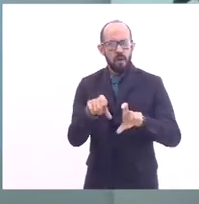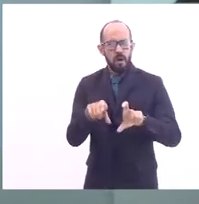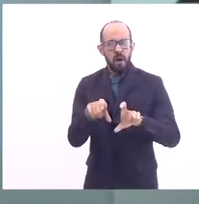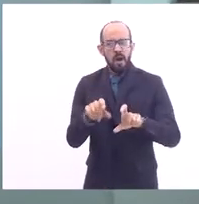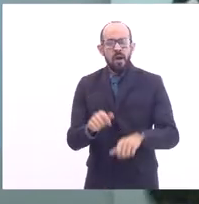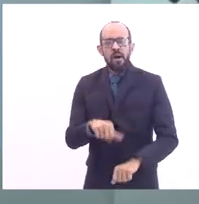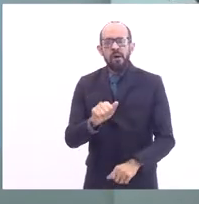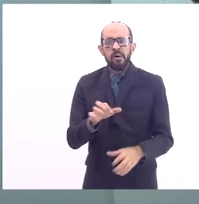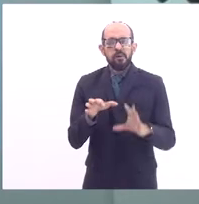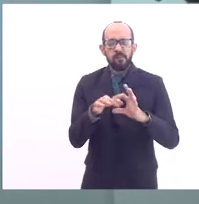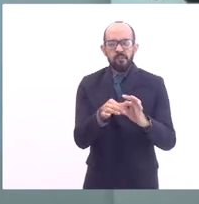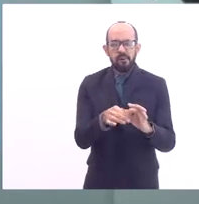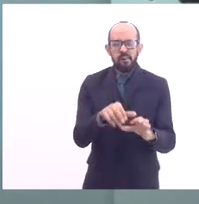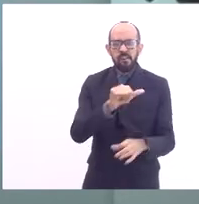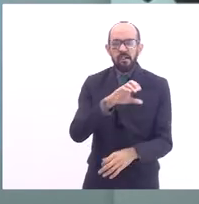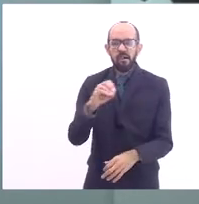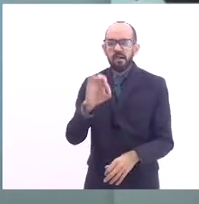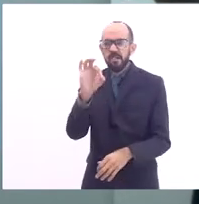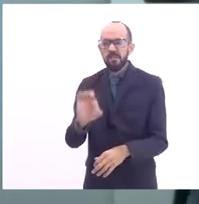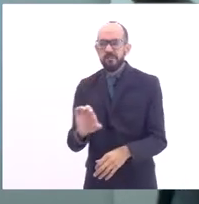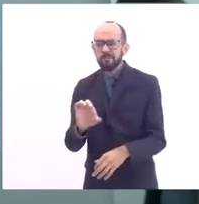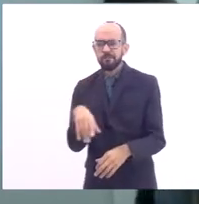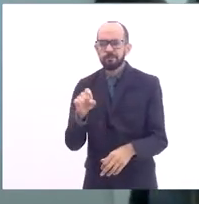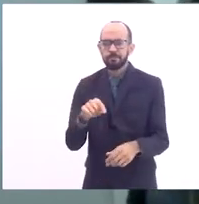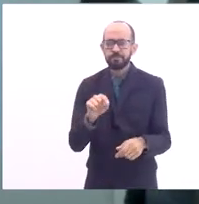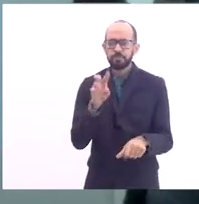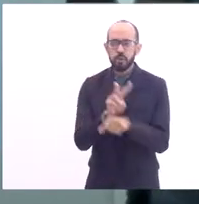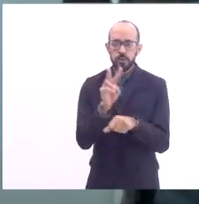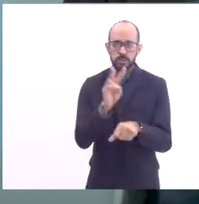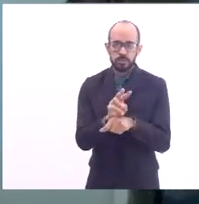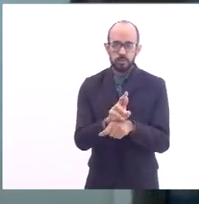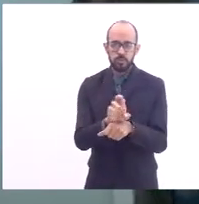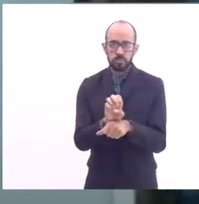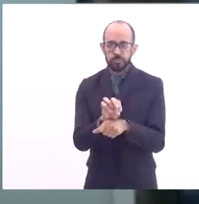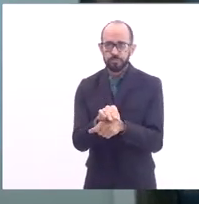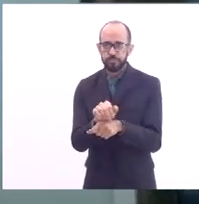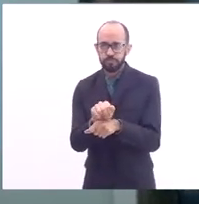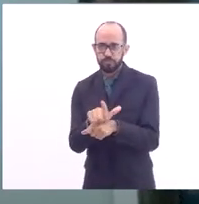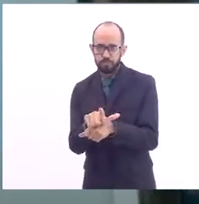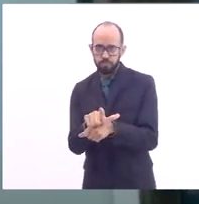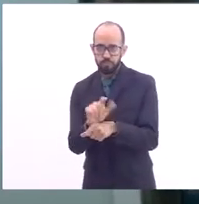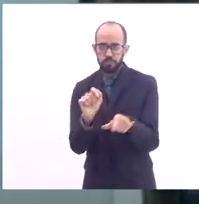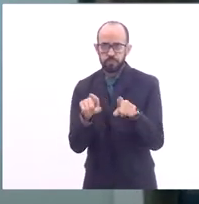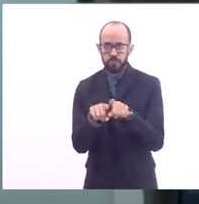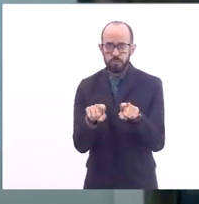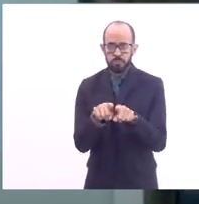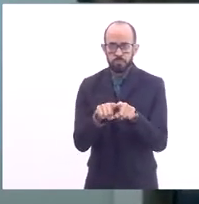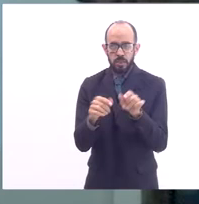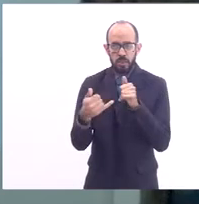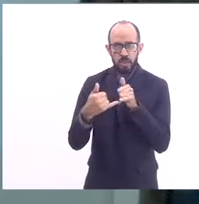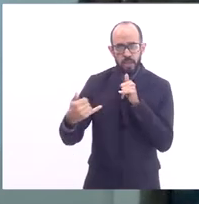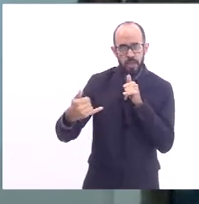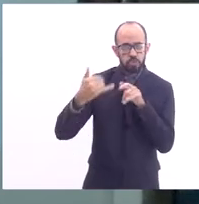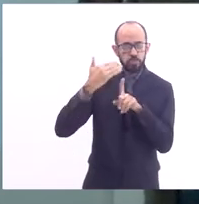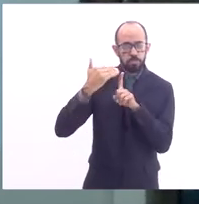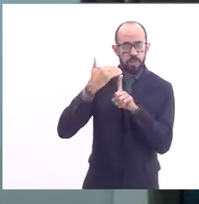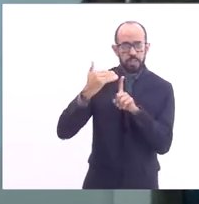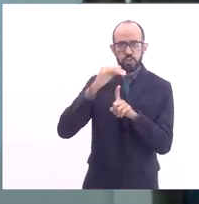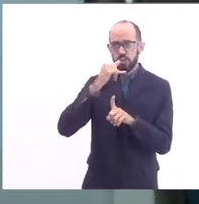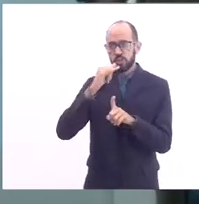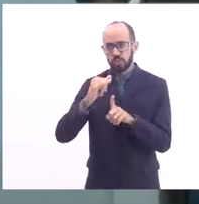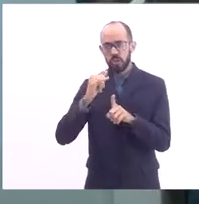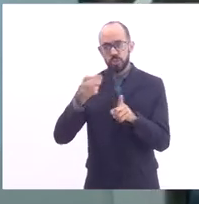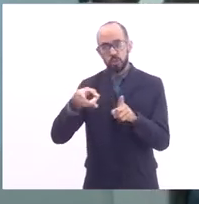100%, proteção de ramal, são equipamentos que nós temos instalados em redes de média tensão, onde nós conseguimos identificar